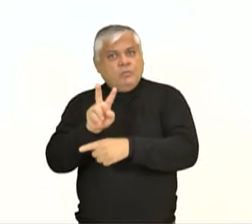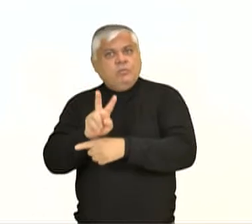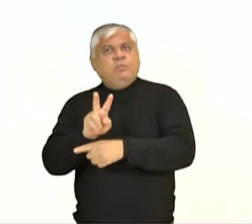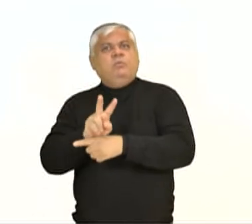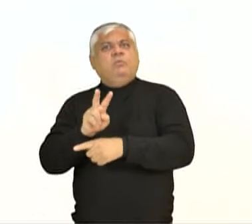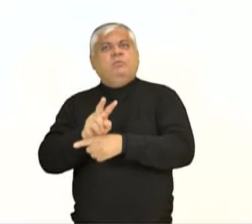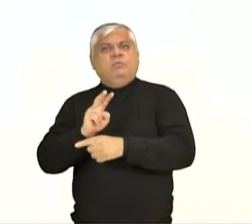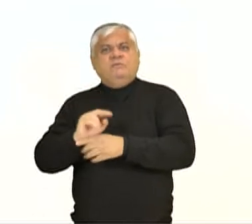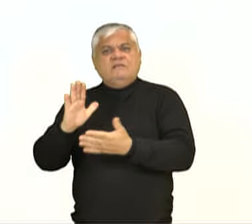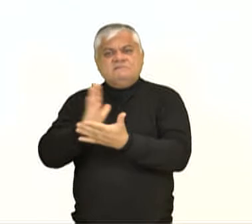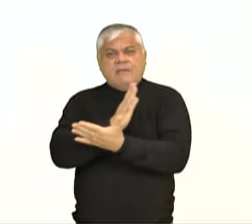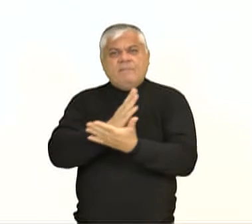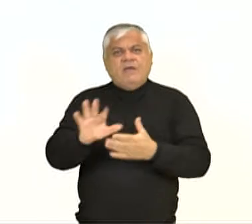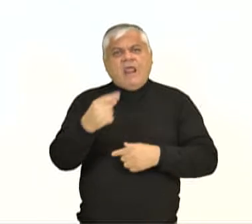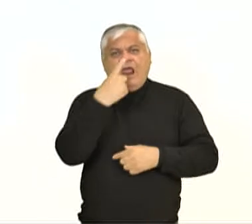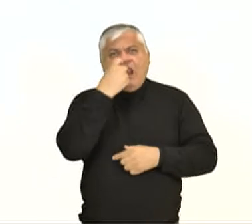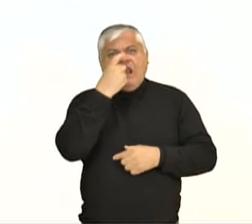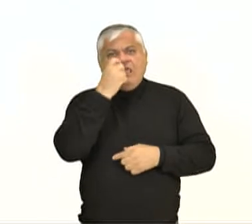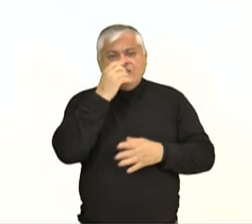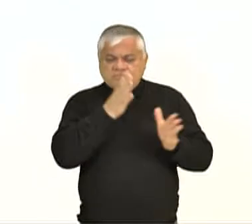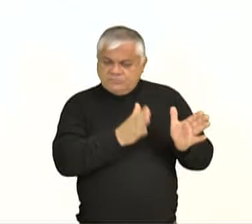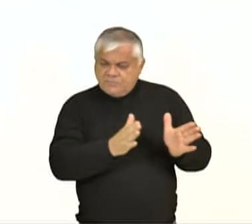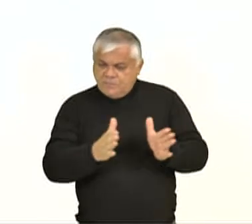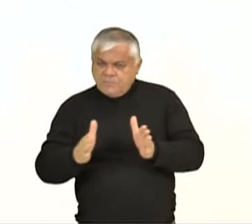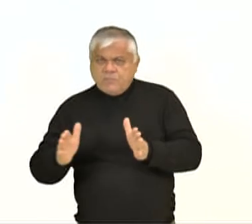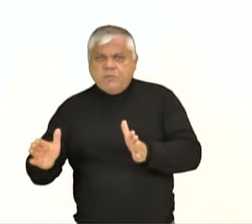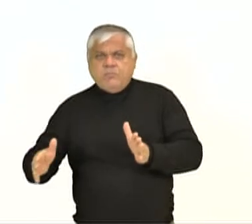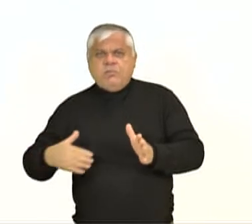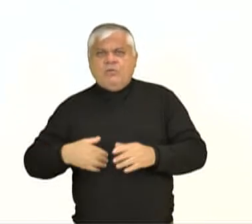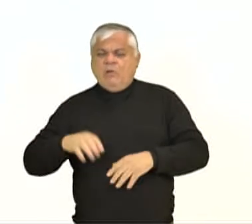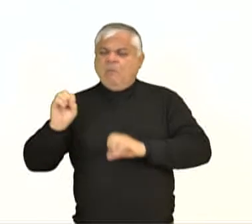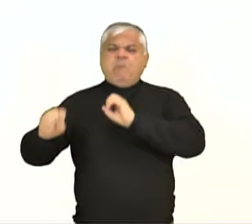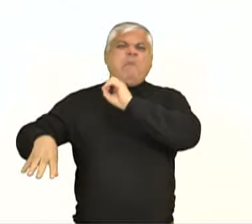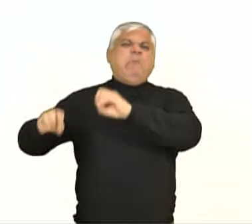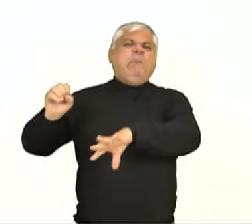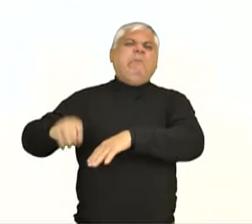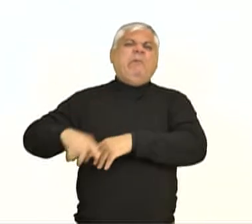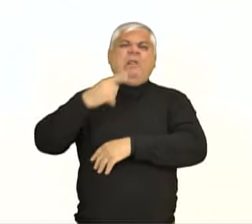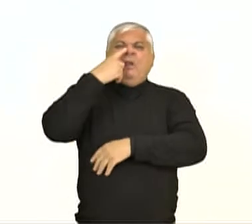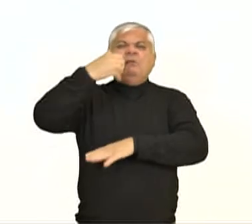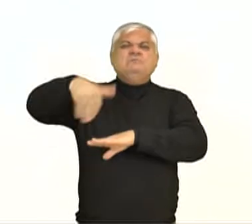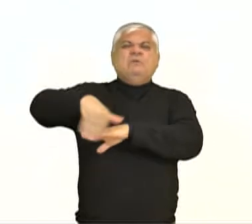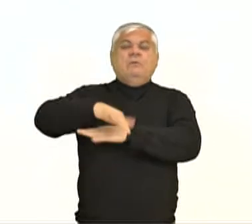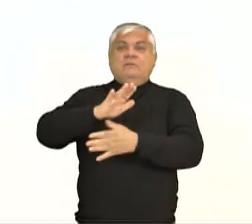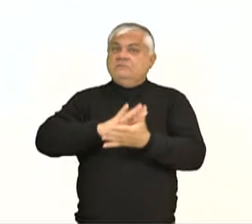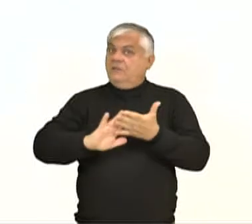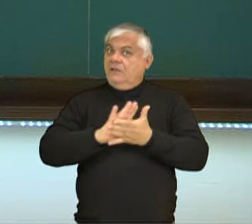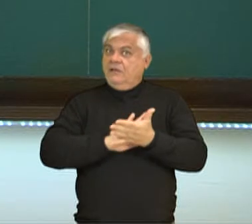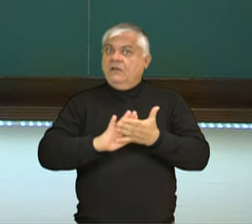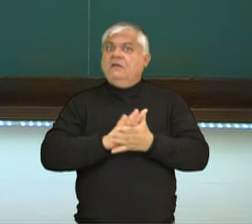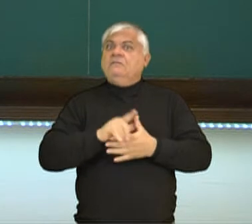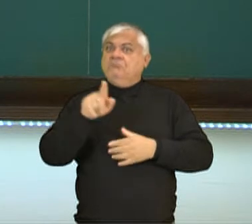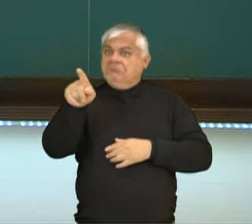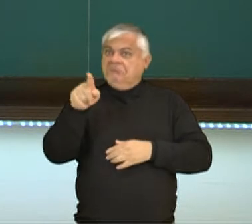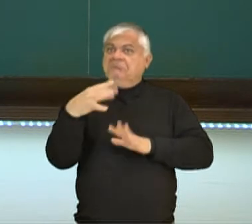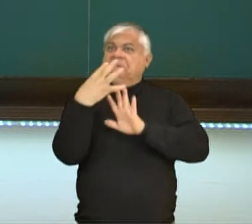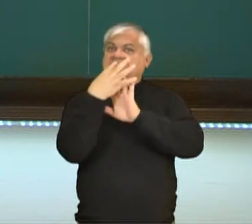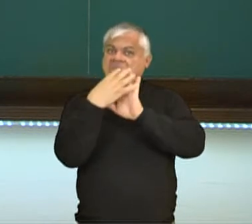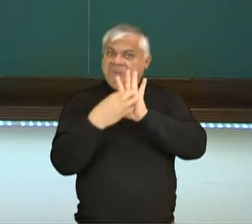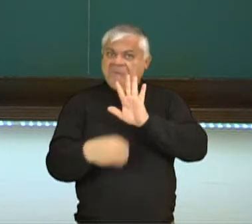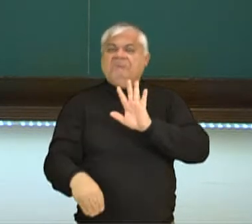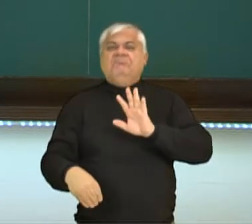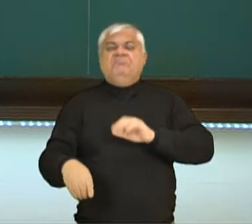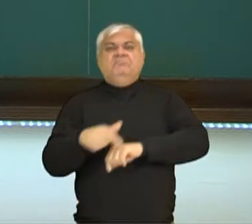ambiente, ele separa o lixo, né, ele não polui, ele não joga lixo na rua, nós estamos sendo exemplo, comportamentos